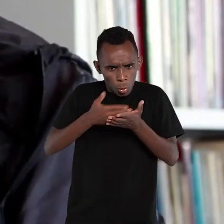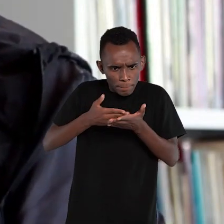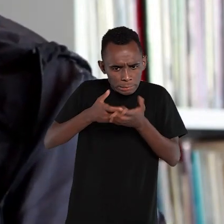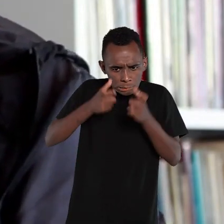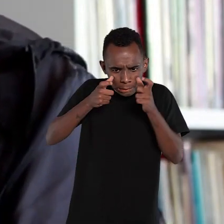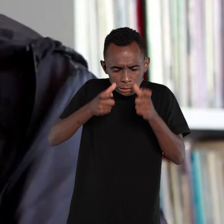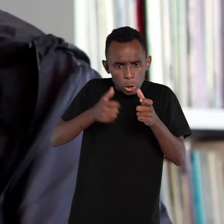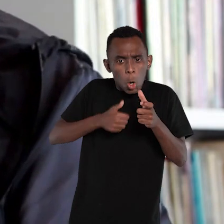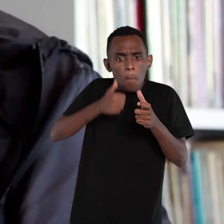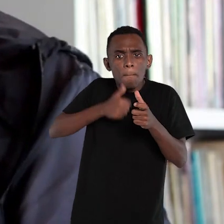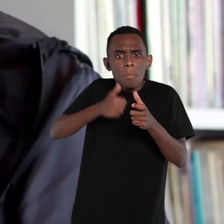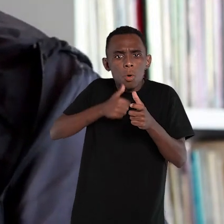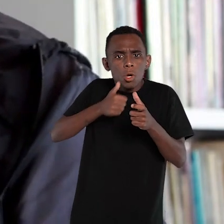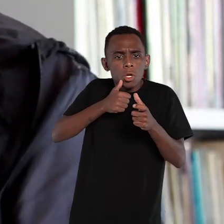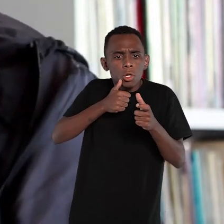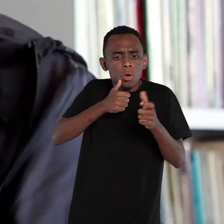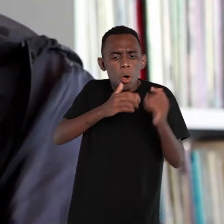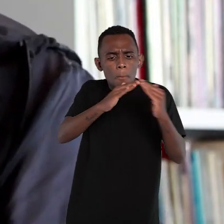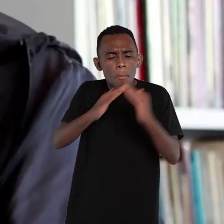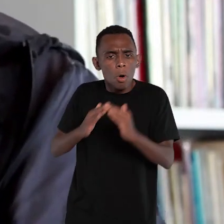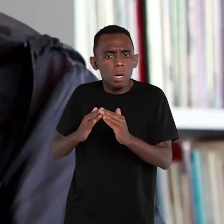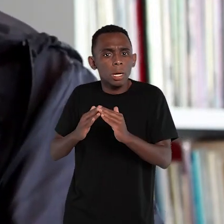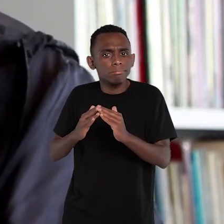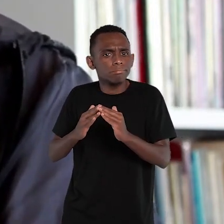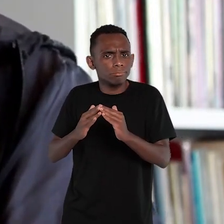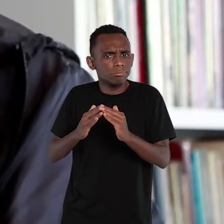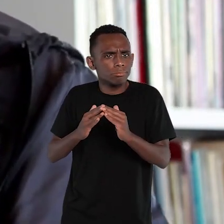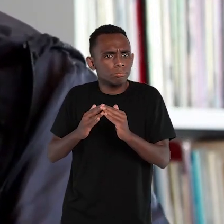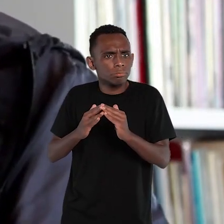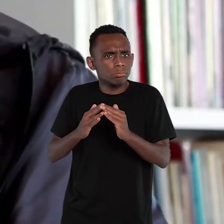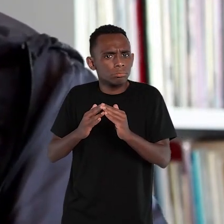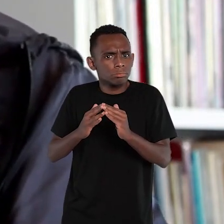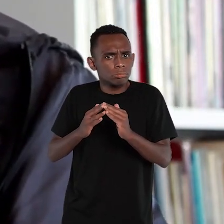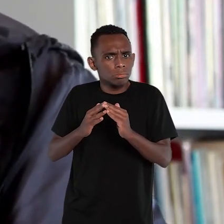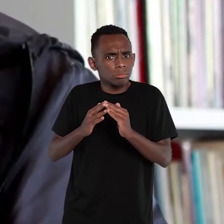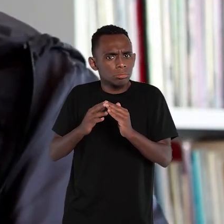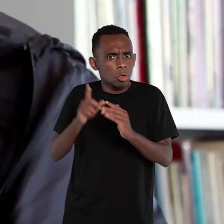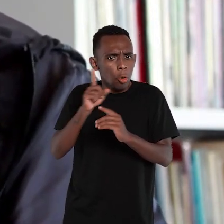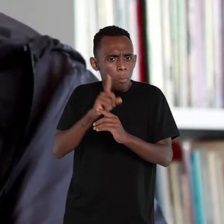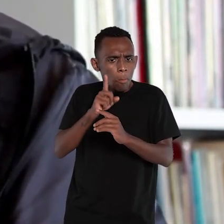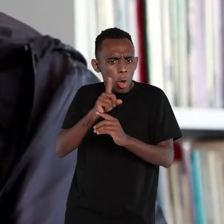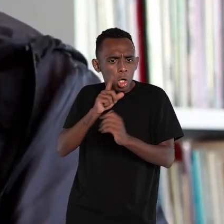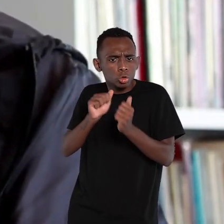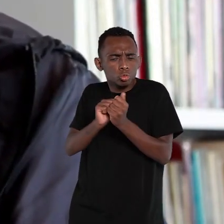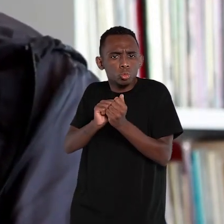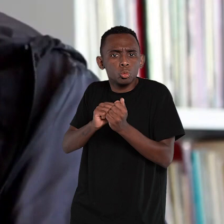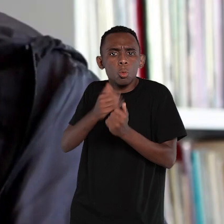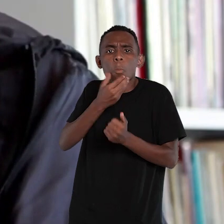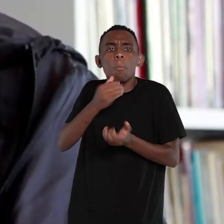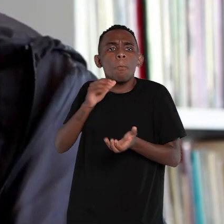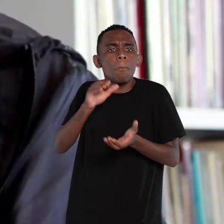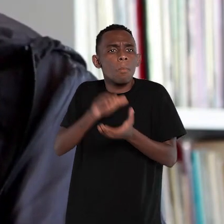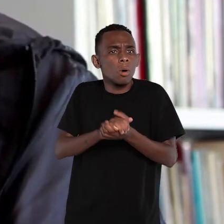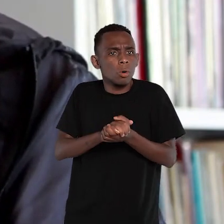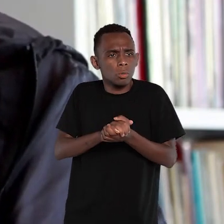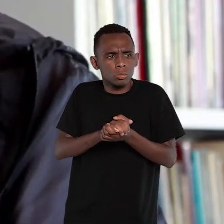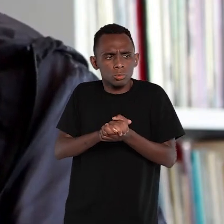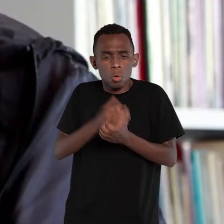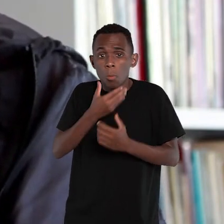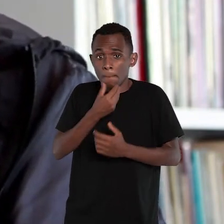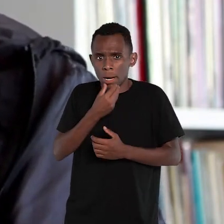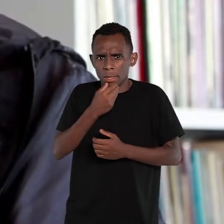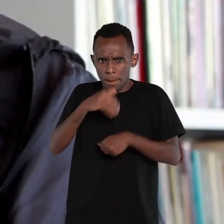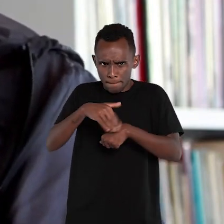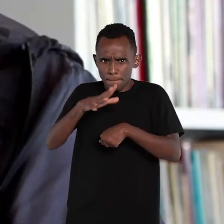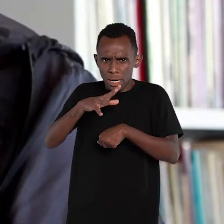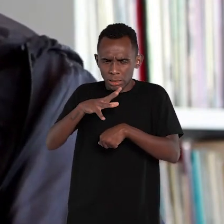Você passa a prestar muita atenção na mulher que veio morar na casa da vila. Morenos, ela e o marido, ele um pouco